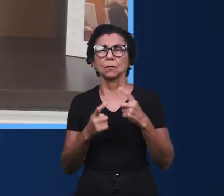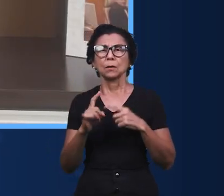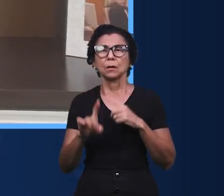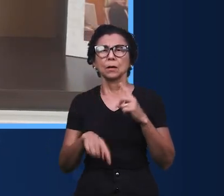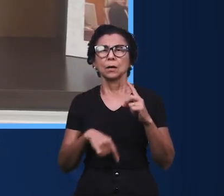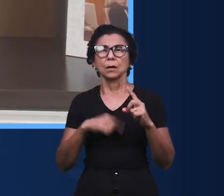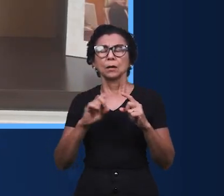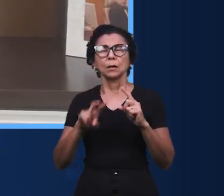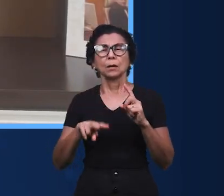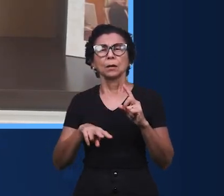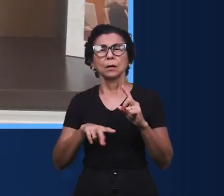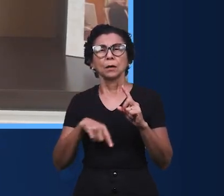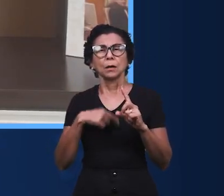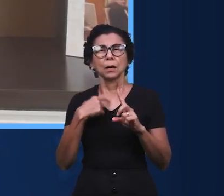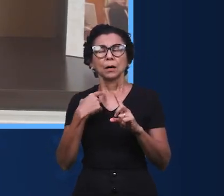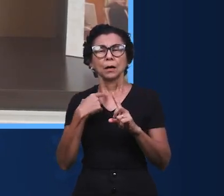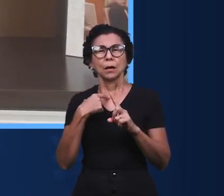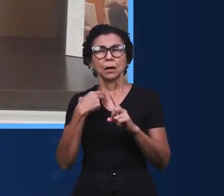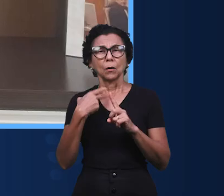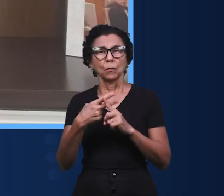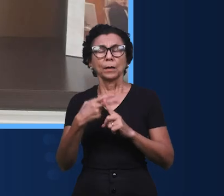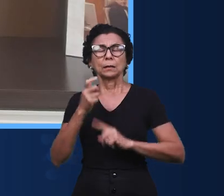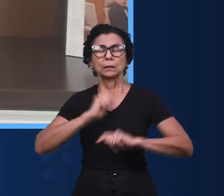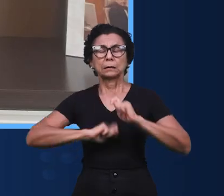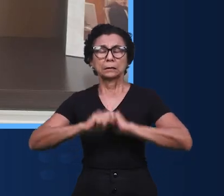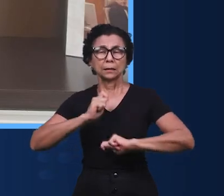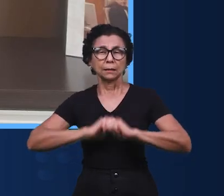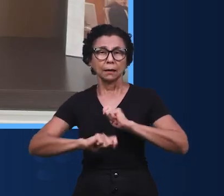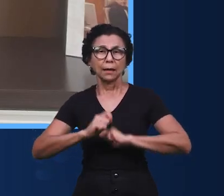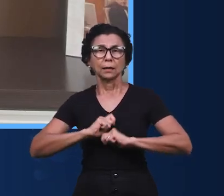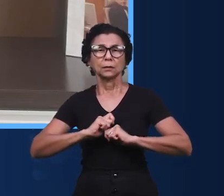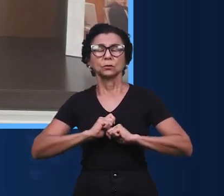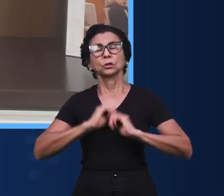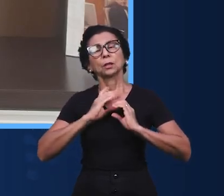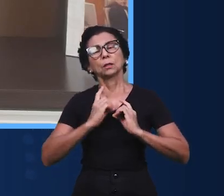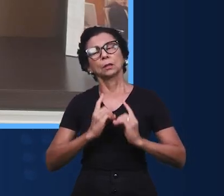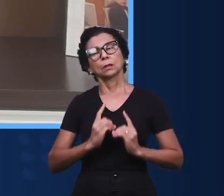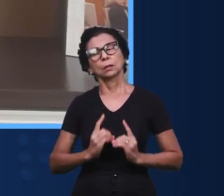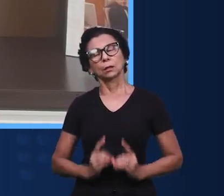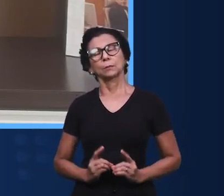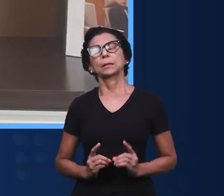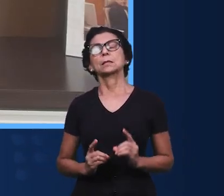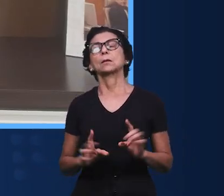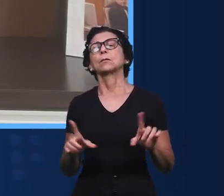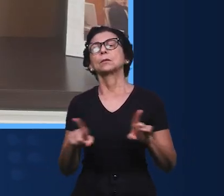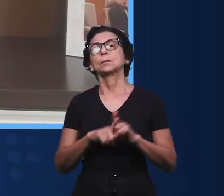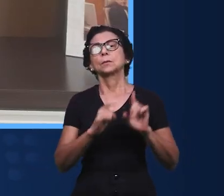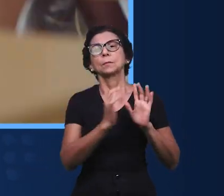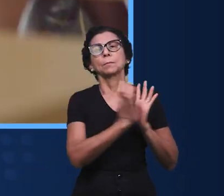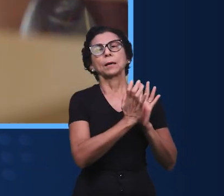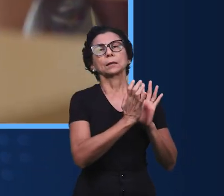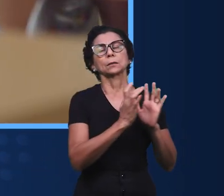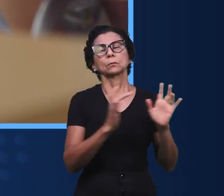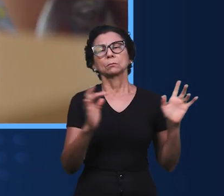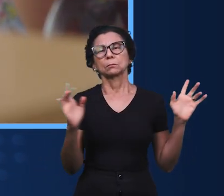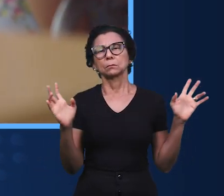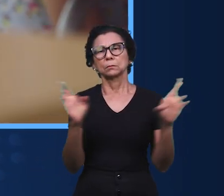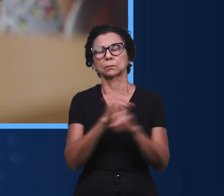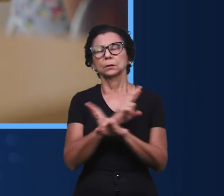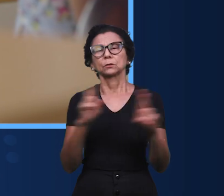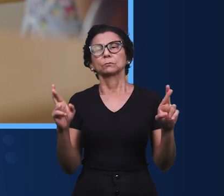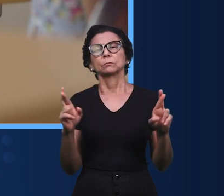ansiedade e da depressão entre as diversas populações. Também o impacto relativo em